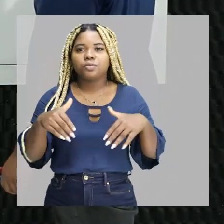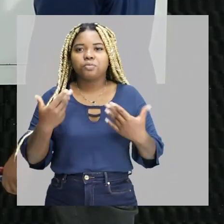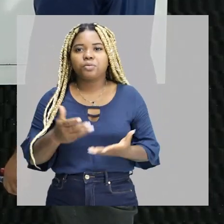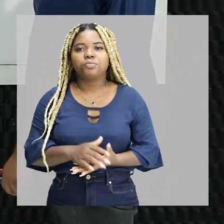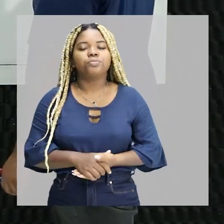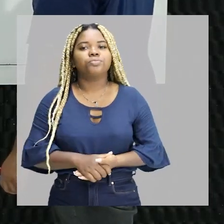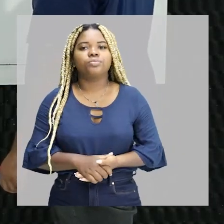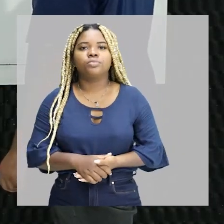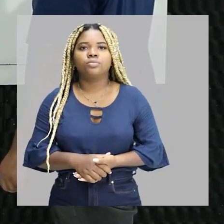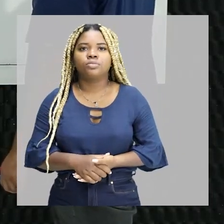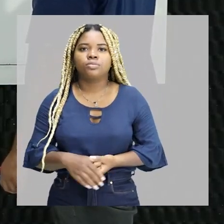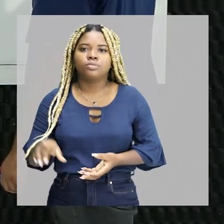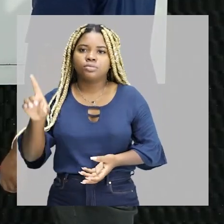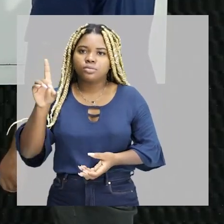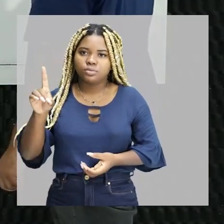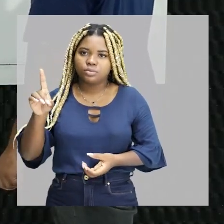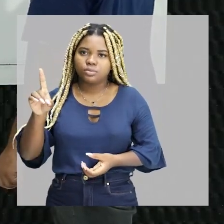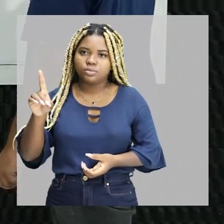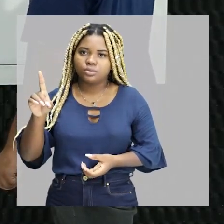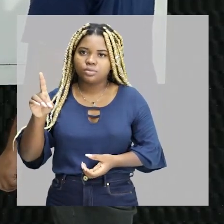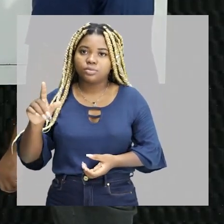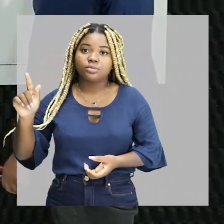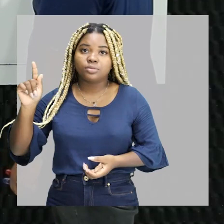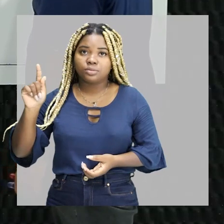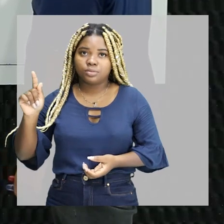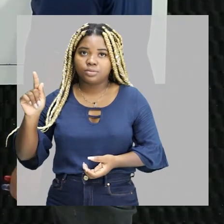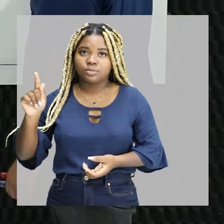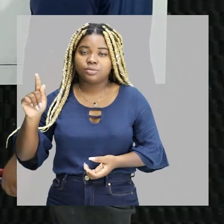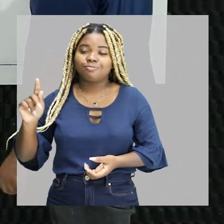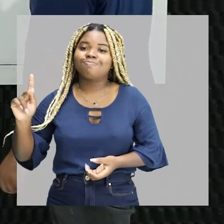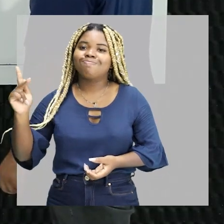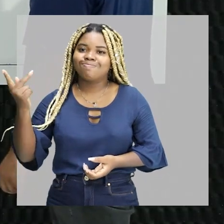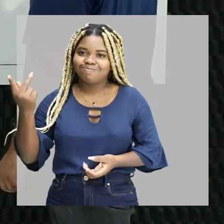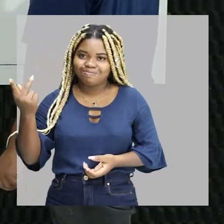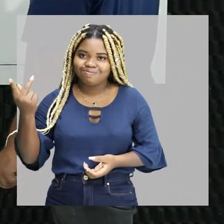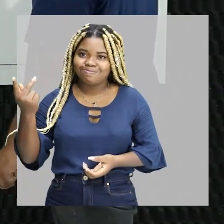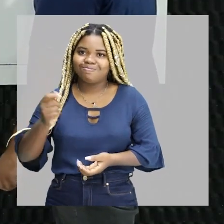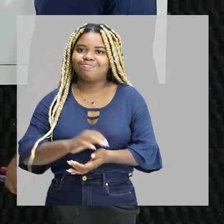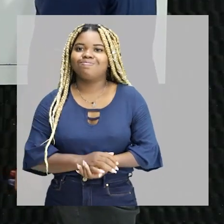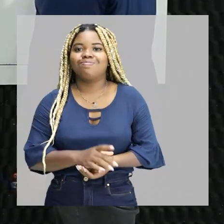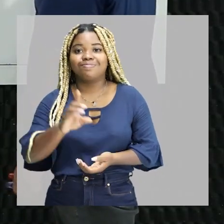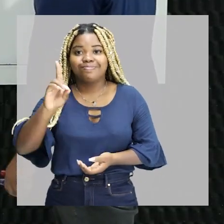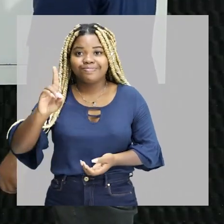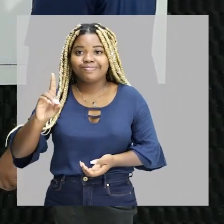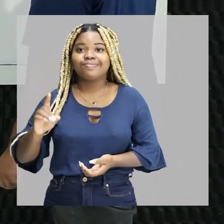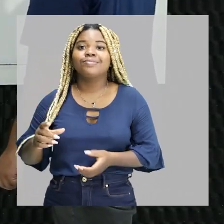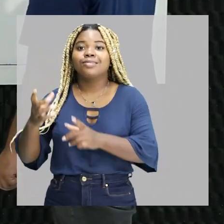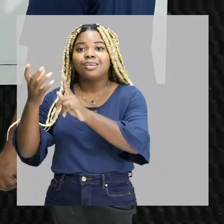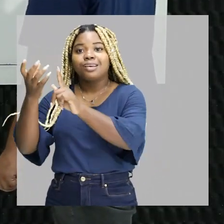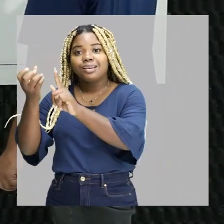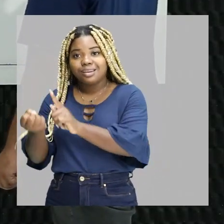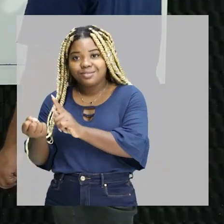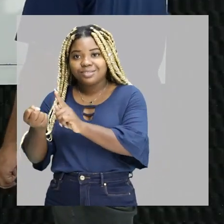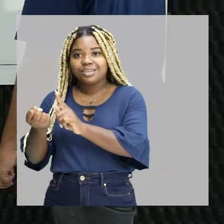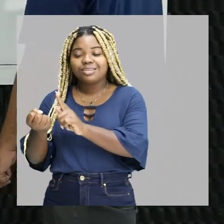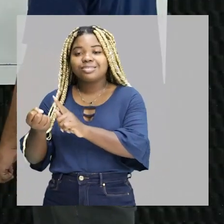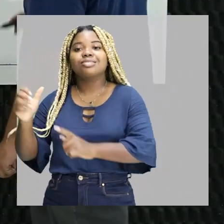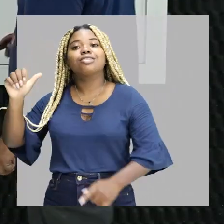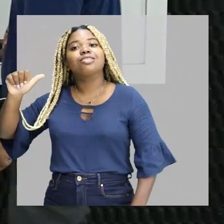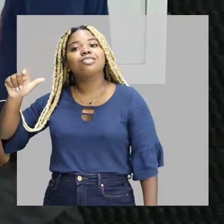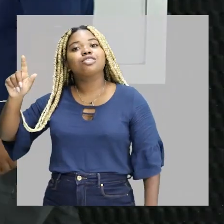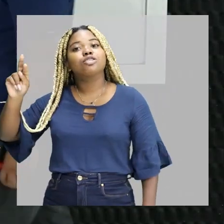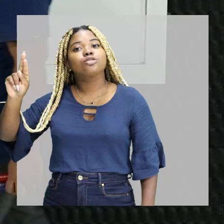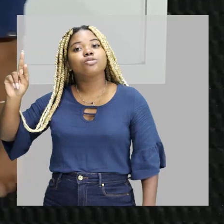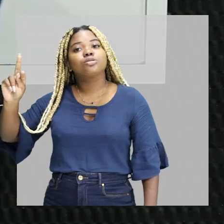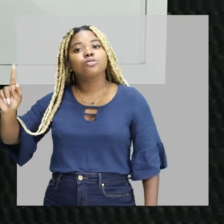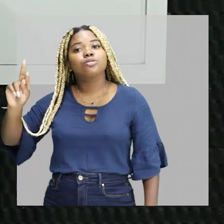como densidade, gravidade e altura, né? Vai ser a densidade do líquido, a